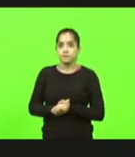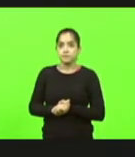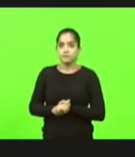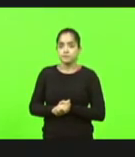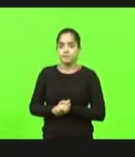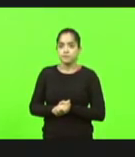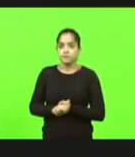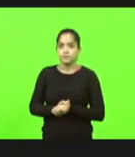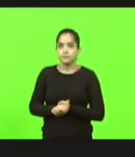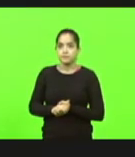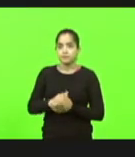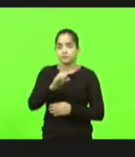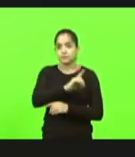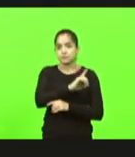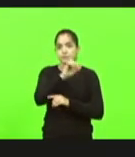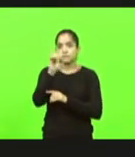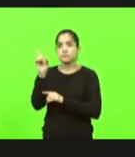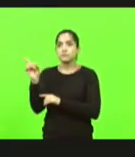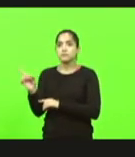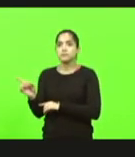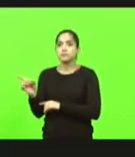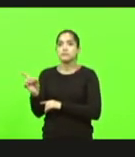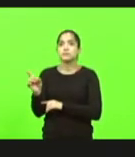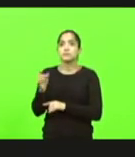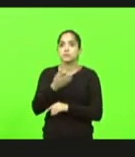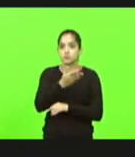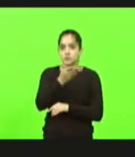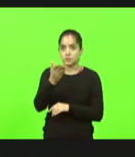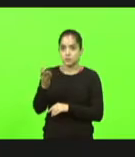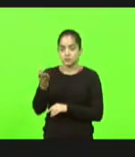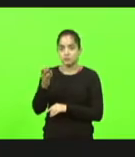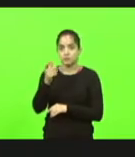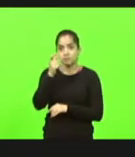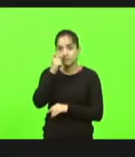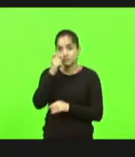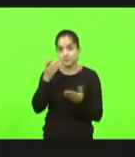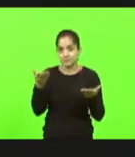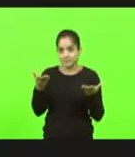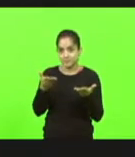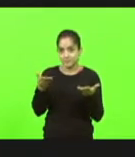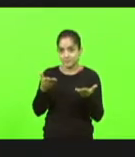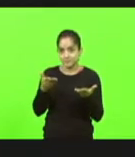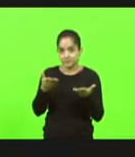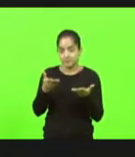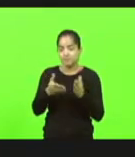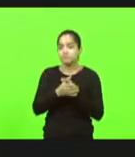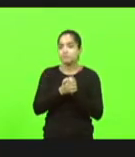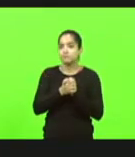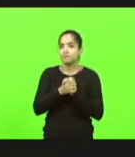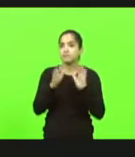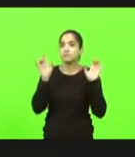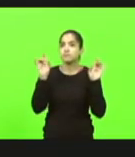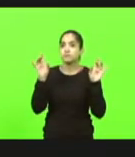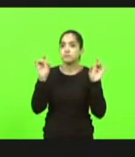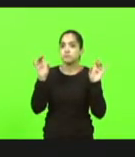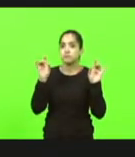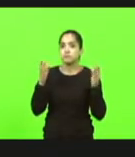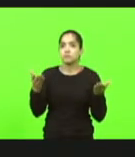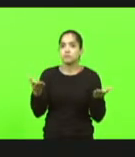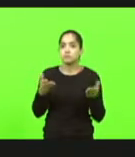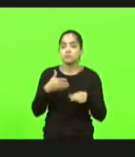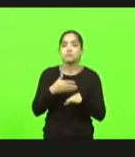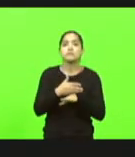Muito bom dia a todas aquelas pessoas que nos acompanham. Bom dia, meus cumprimentos especiais aos integrantes, as integrantes